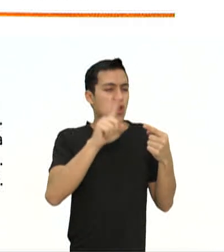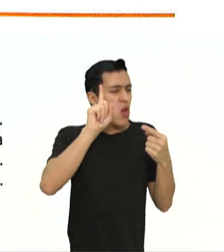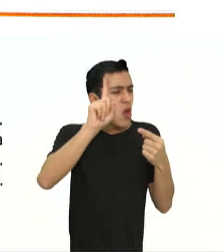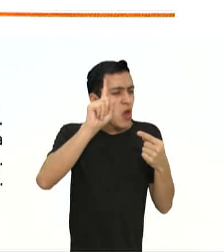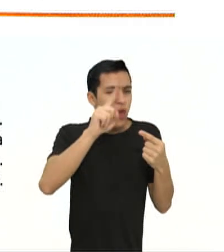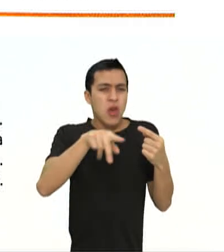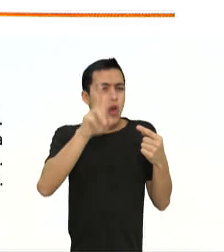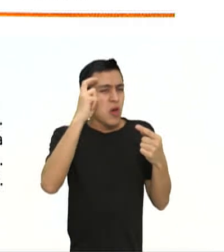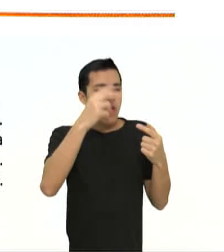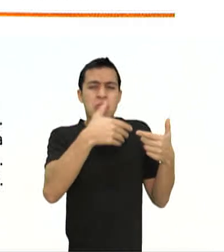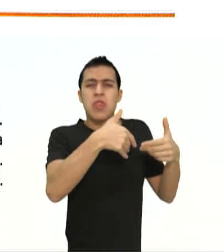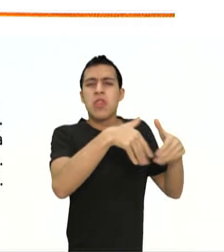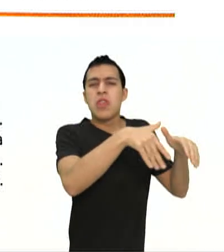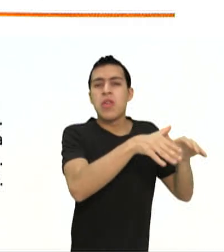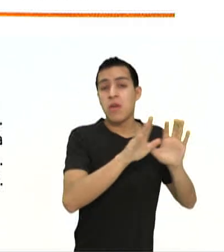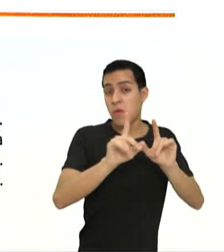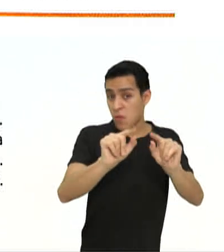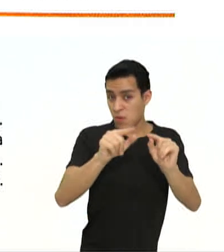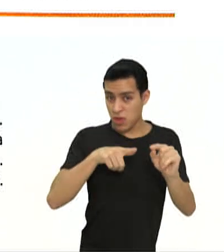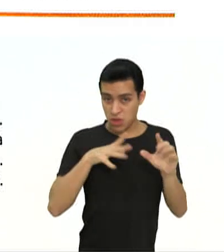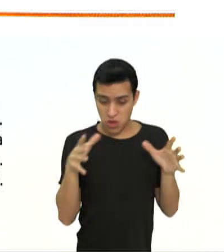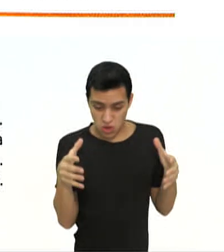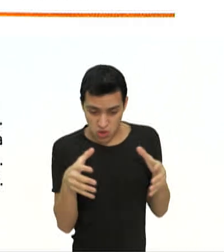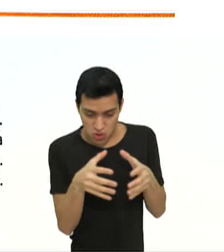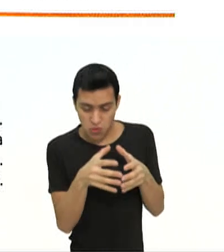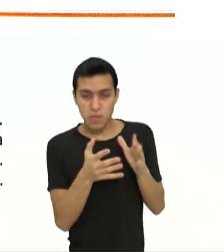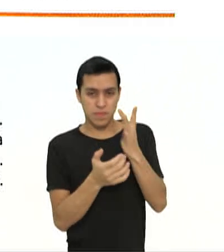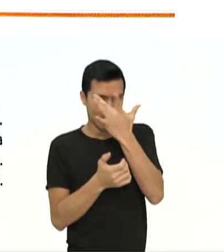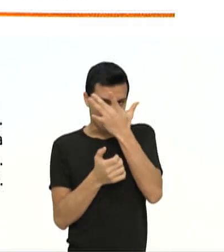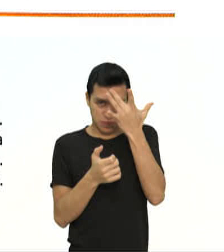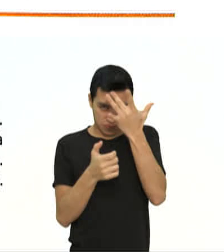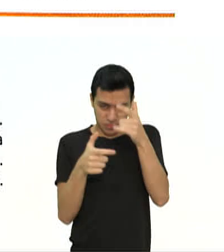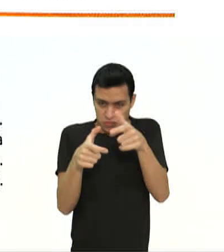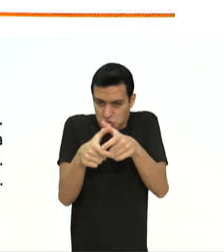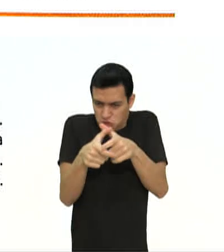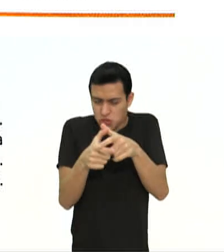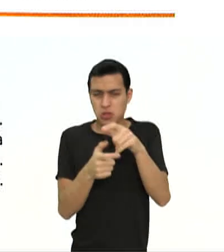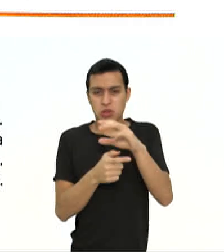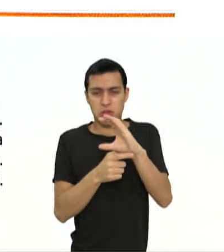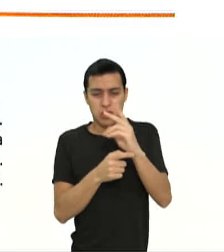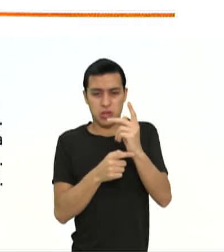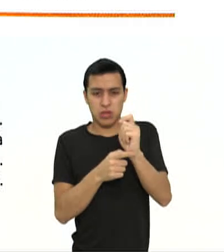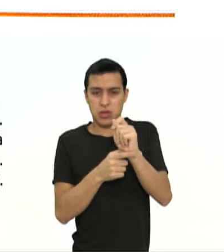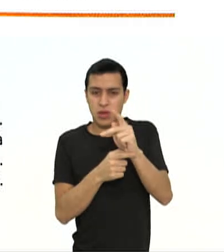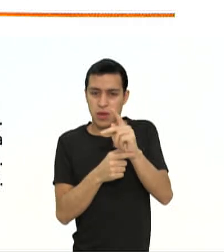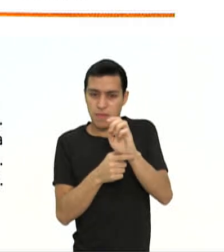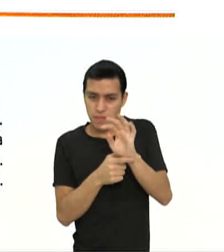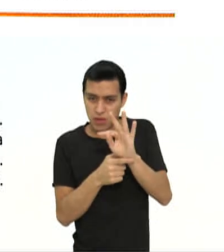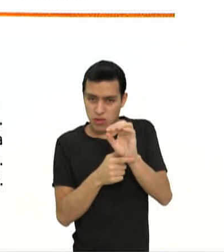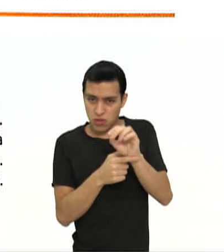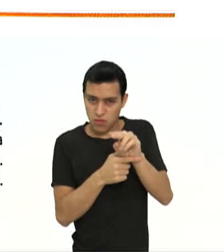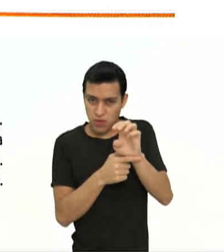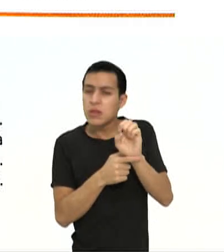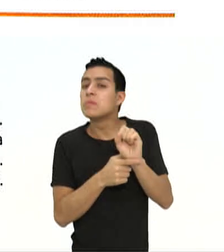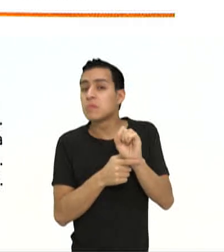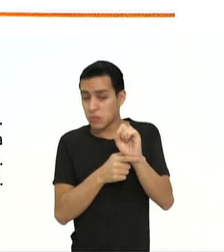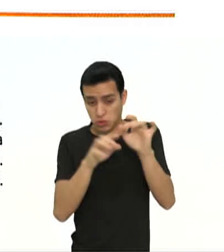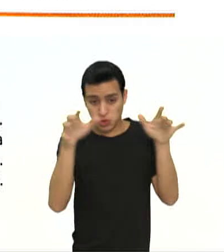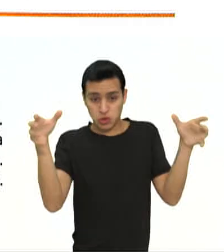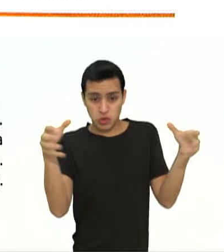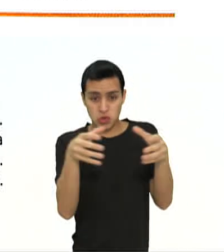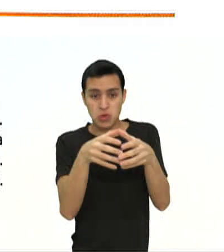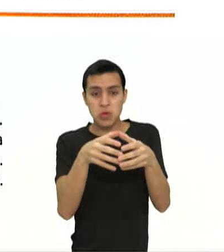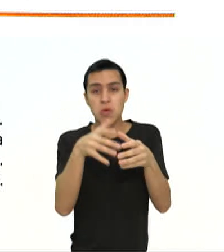na cultura. Então, o que você tem? Você tem lá uma minoria de chapetones ou chapetones, depende de como você fala, que eram